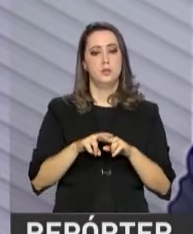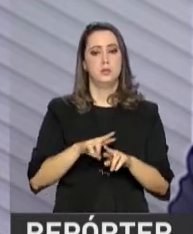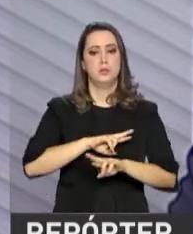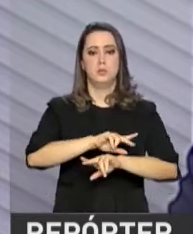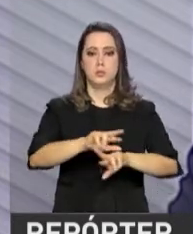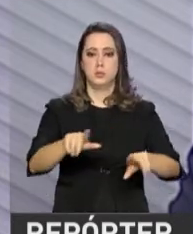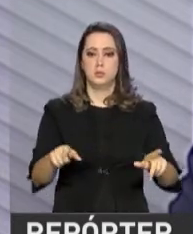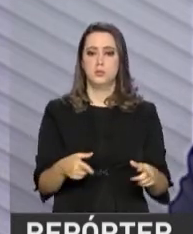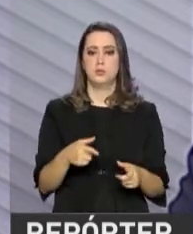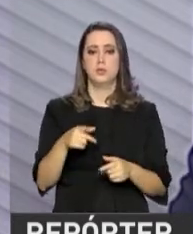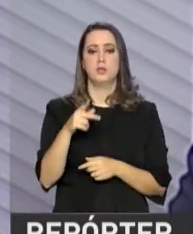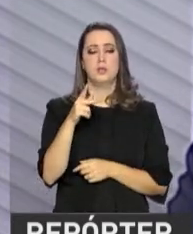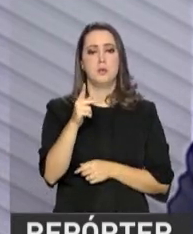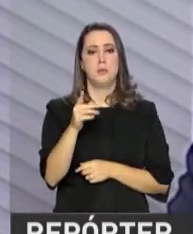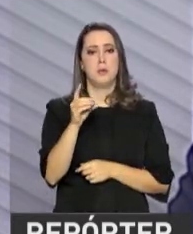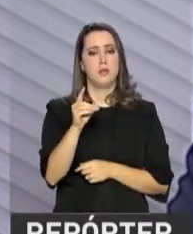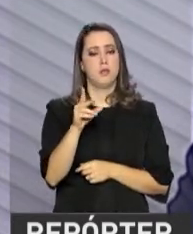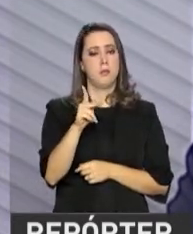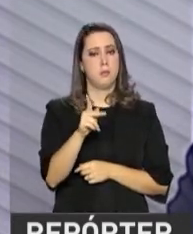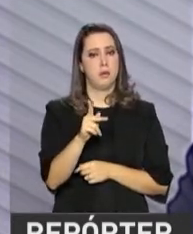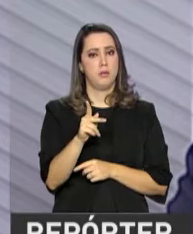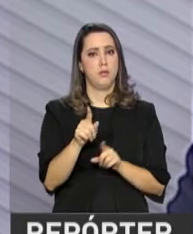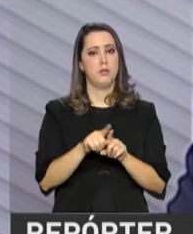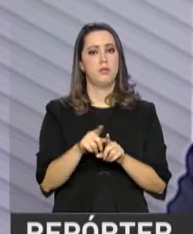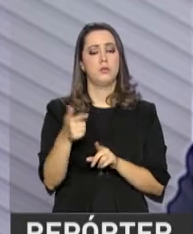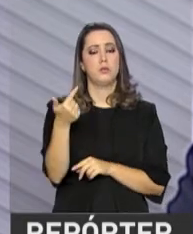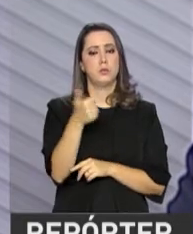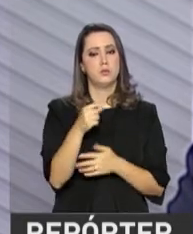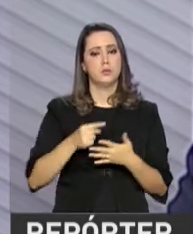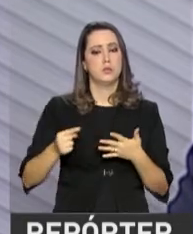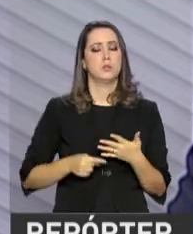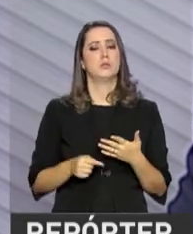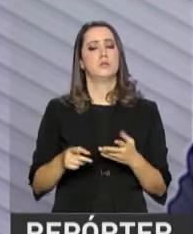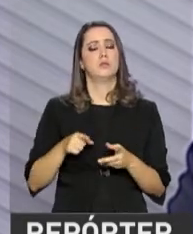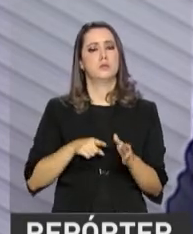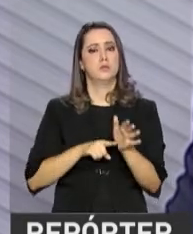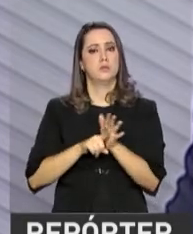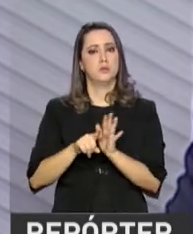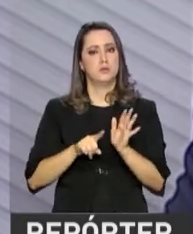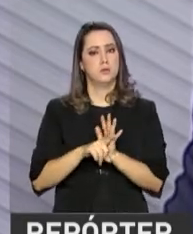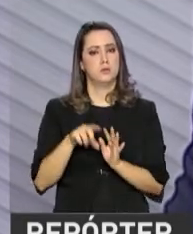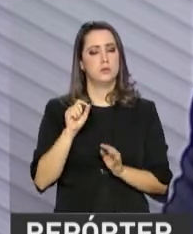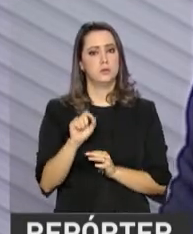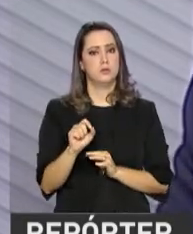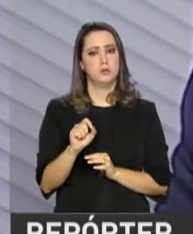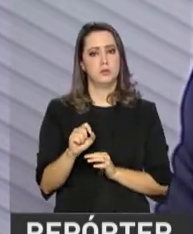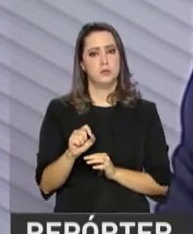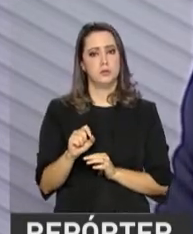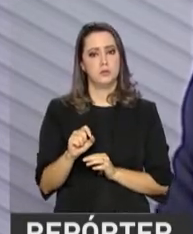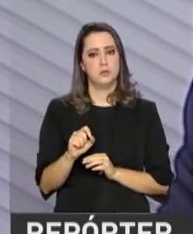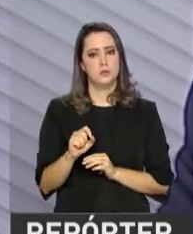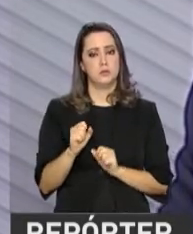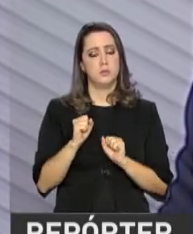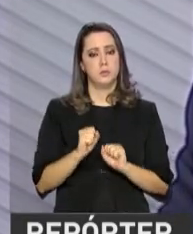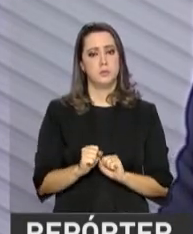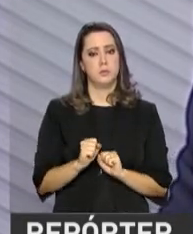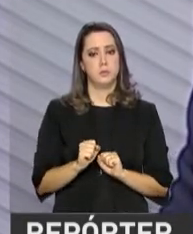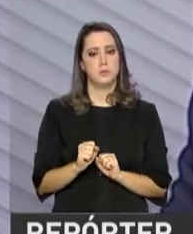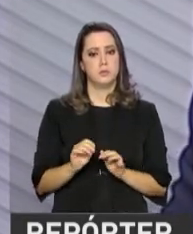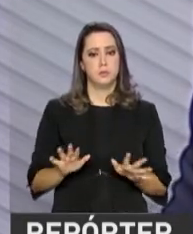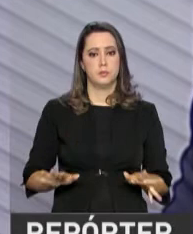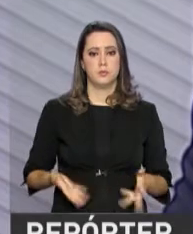ferramentas como app e outras ferramentas na área de pesquisa para que eles possam nos